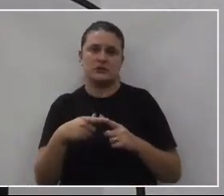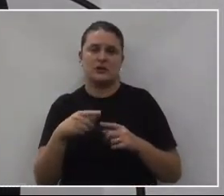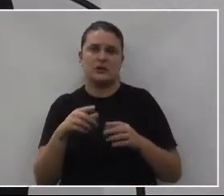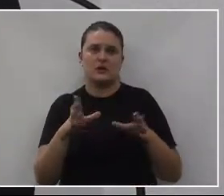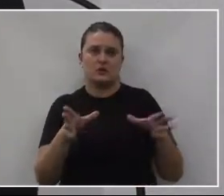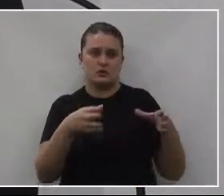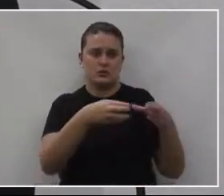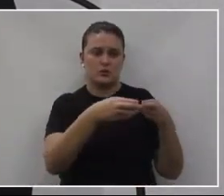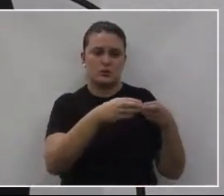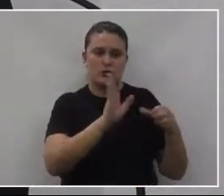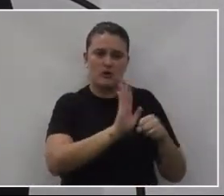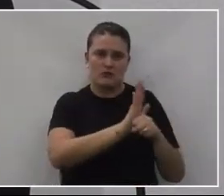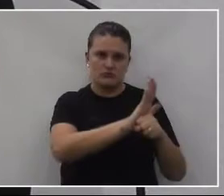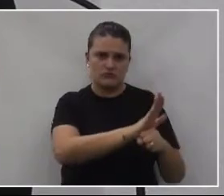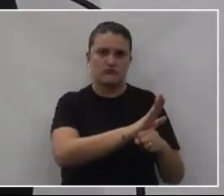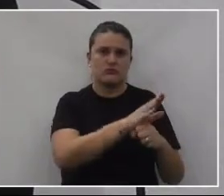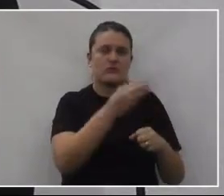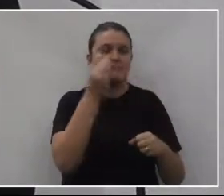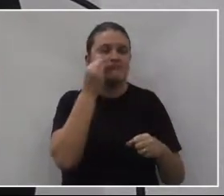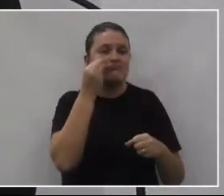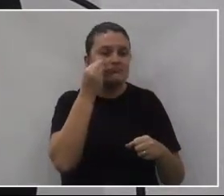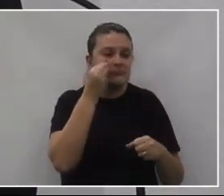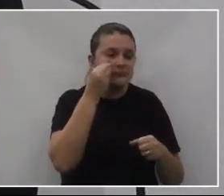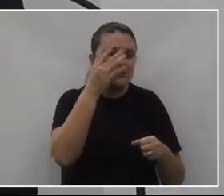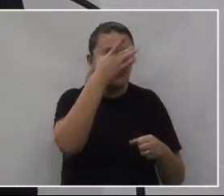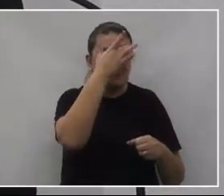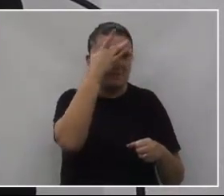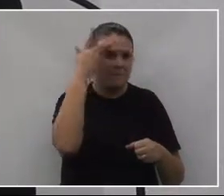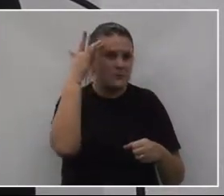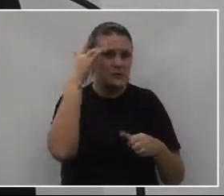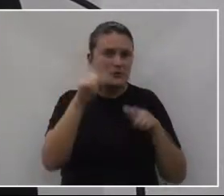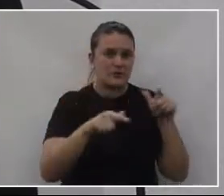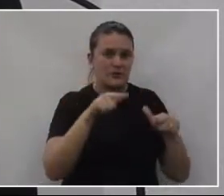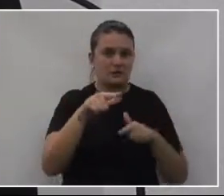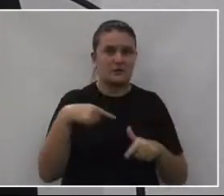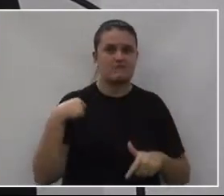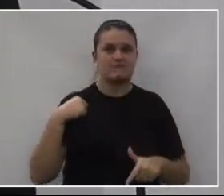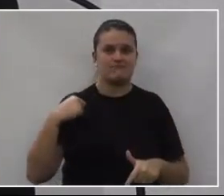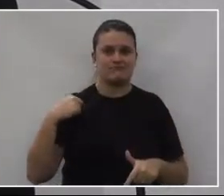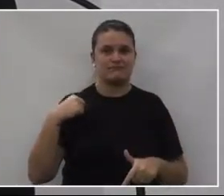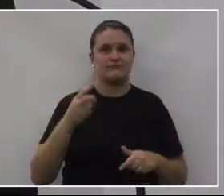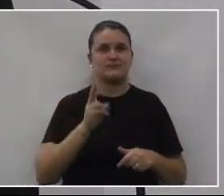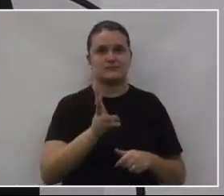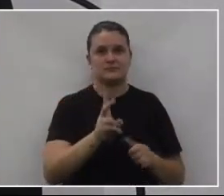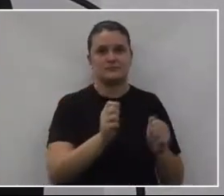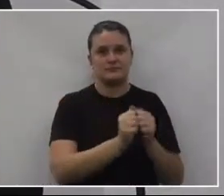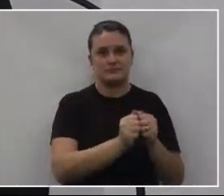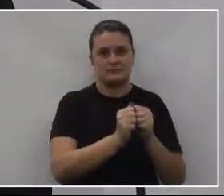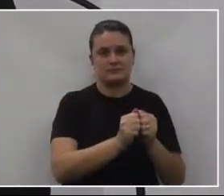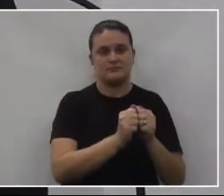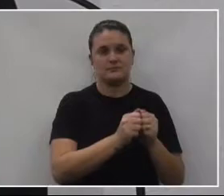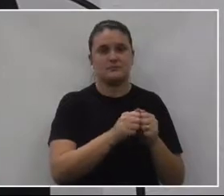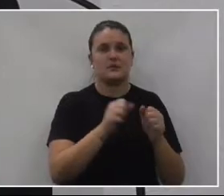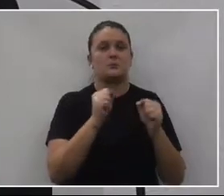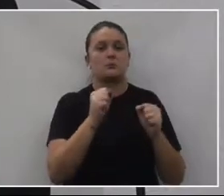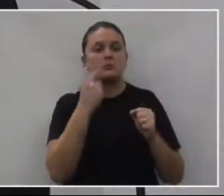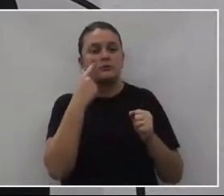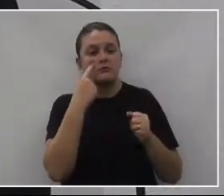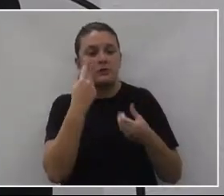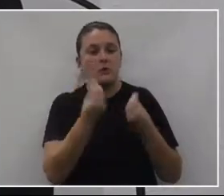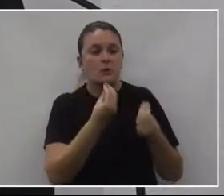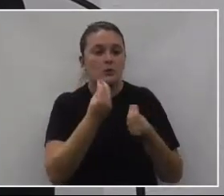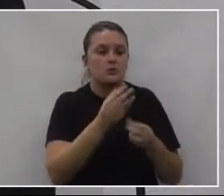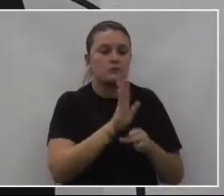que vai ter a presença de pessoas voluntárias que vão estar ao lado dessas pessoas no momento da identificação do